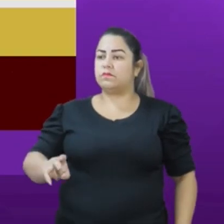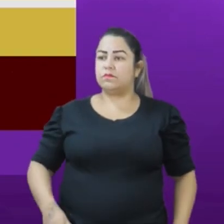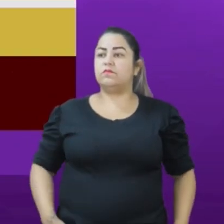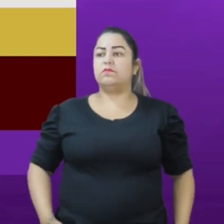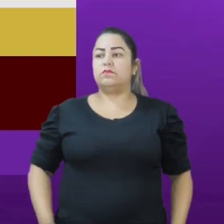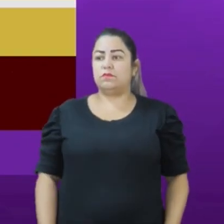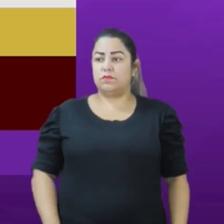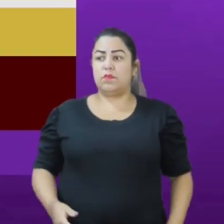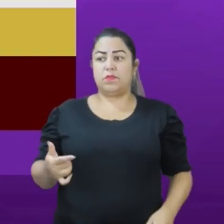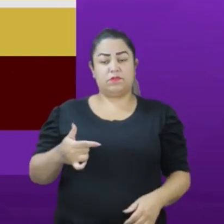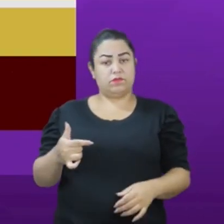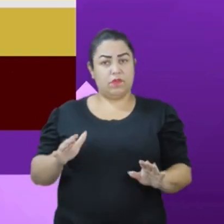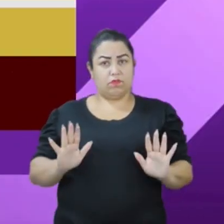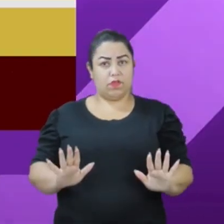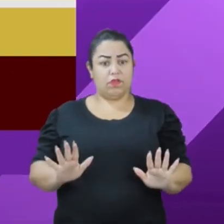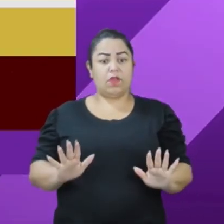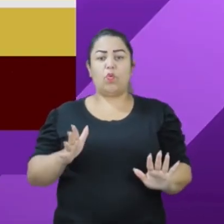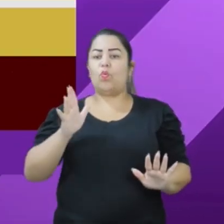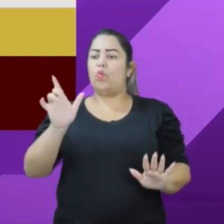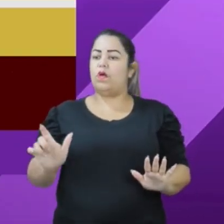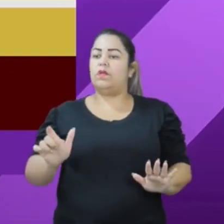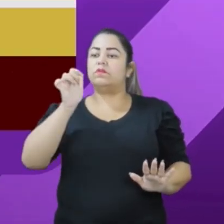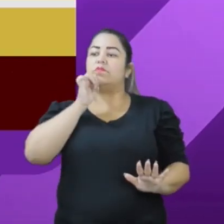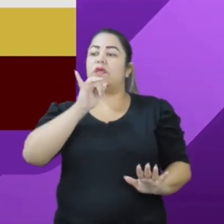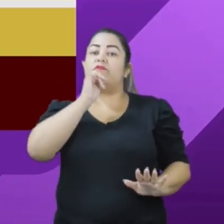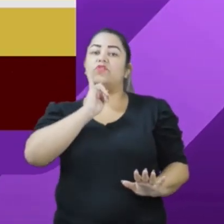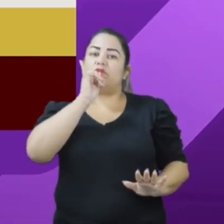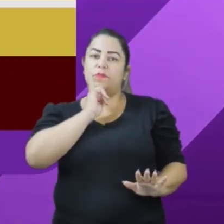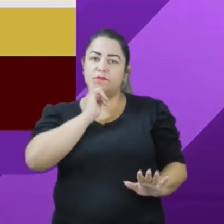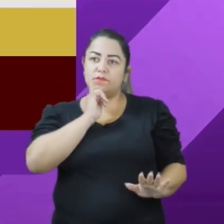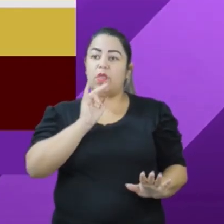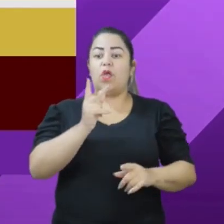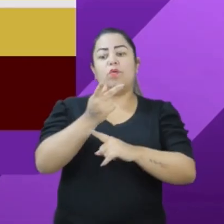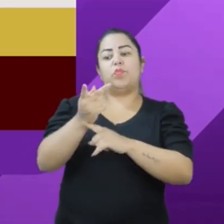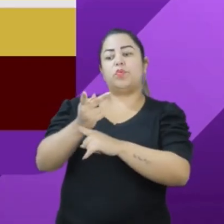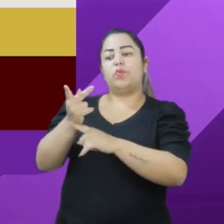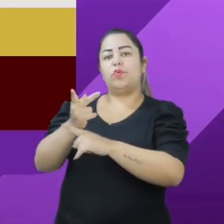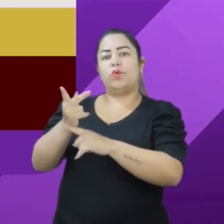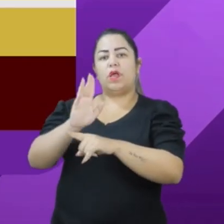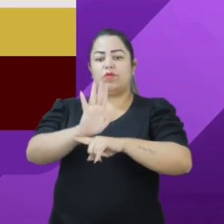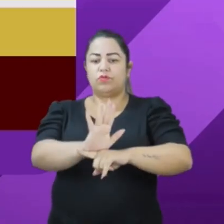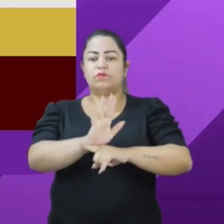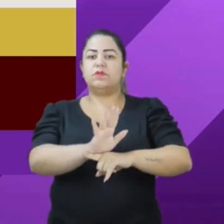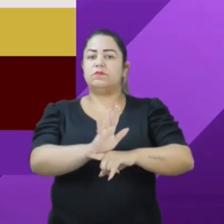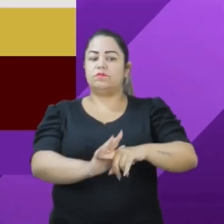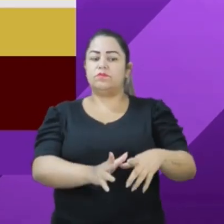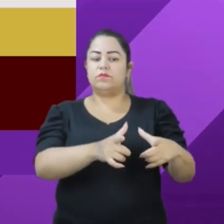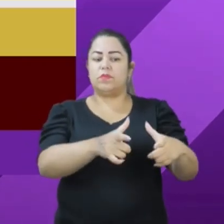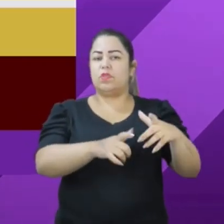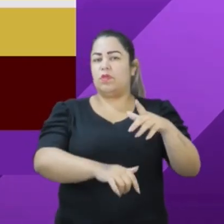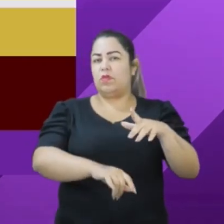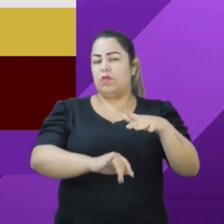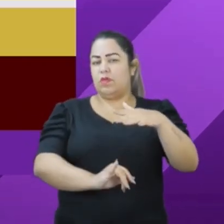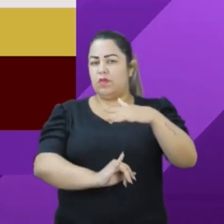vitimização secundária, que é quando a mulher vítima busca ajuda nas instituições e acaba sofrendo